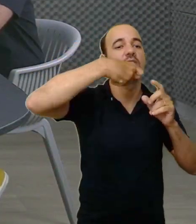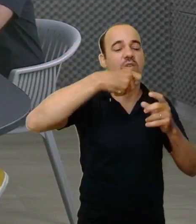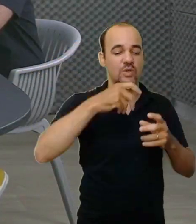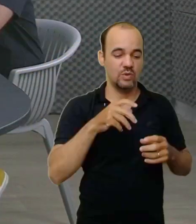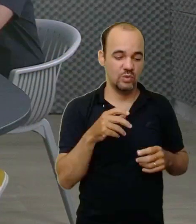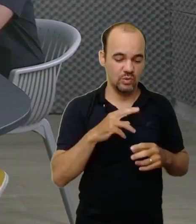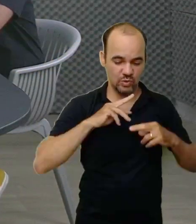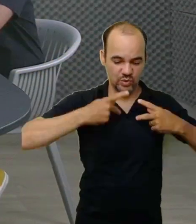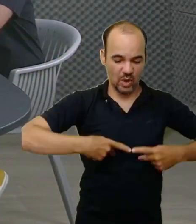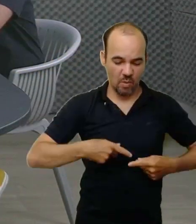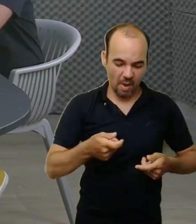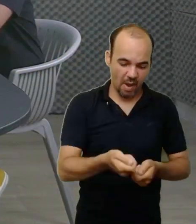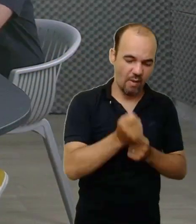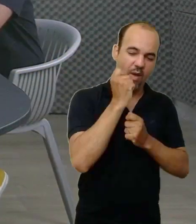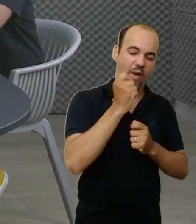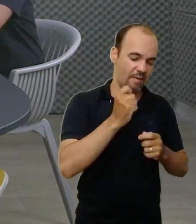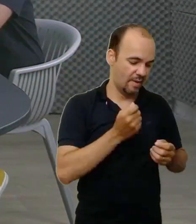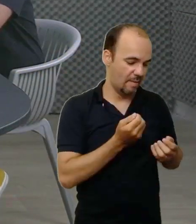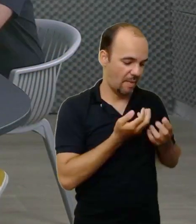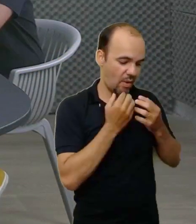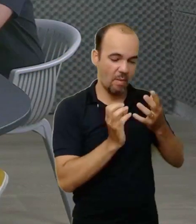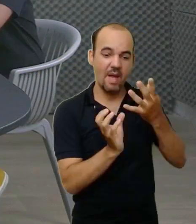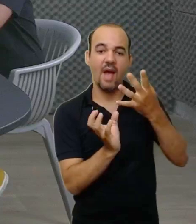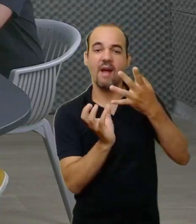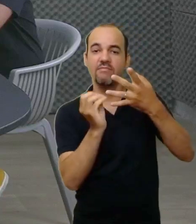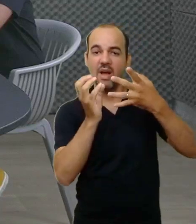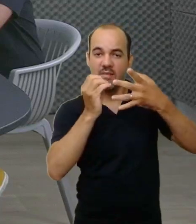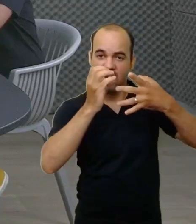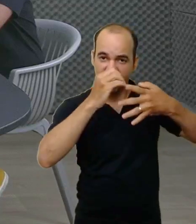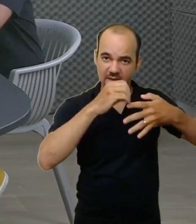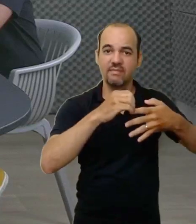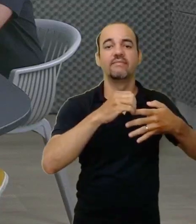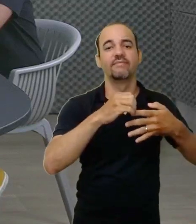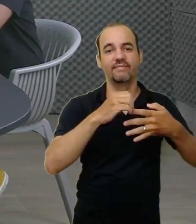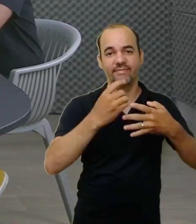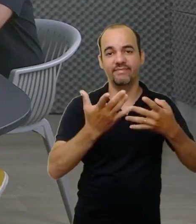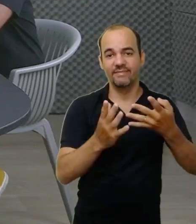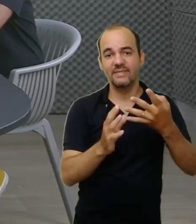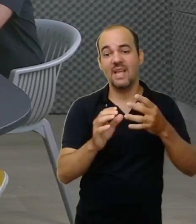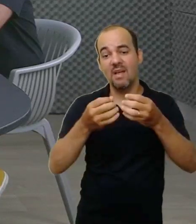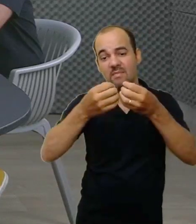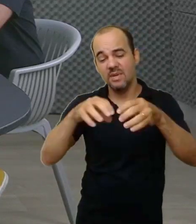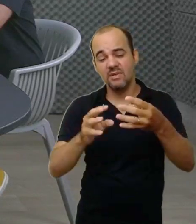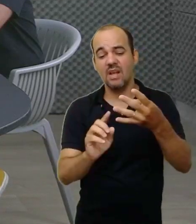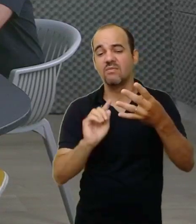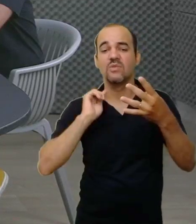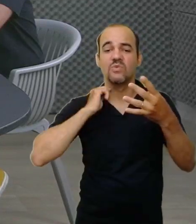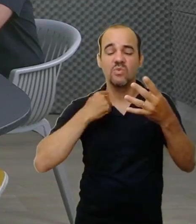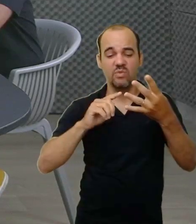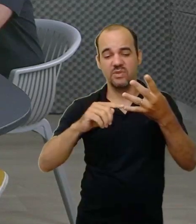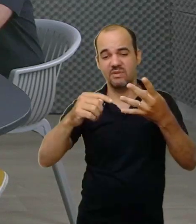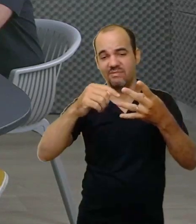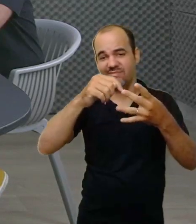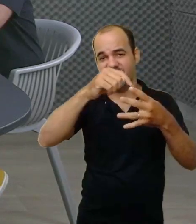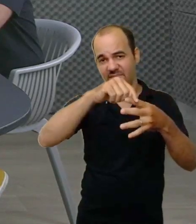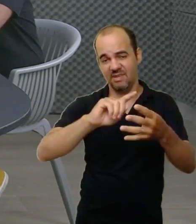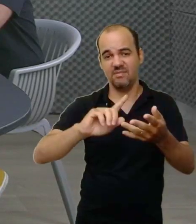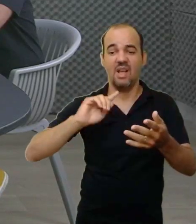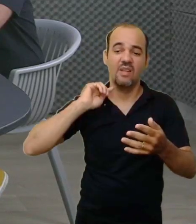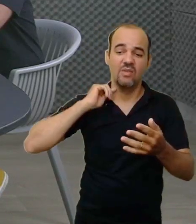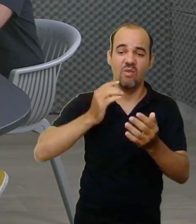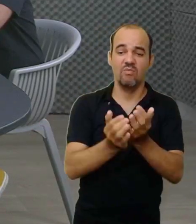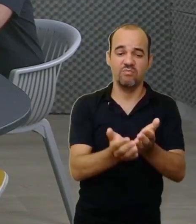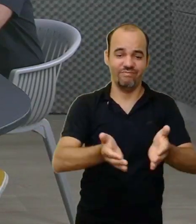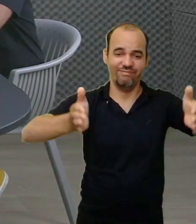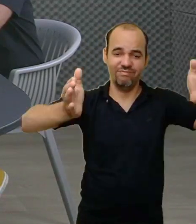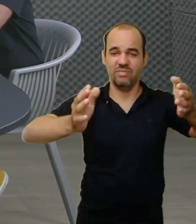acontecendo em é uma cadeia, coisa que né? acontece em cadeia, né? E isso eu tô falando assim, né? Com coisas macro, né? Mas, tipo, em termos de